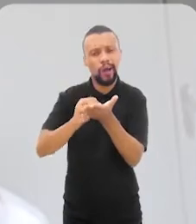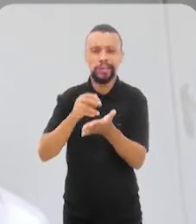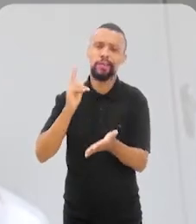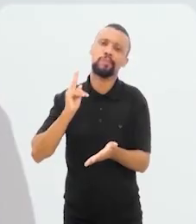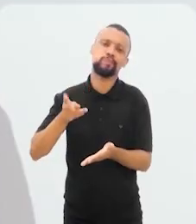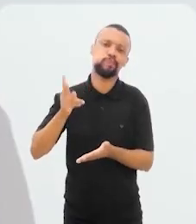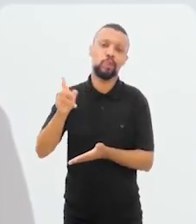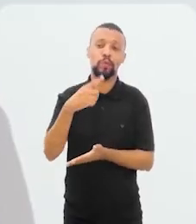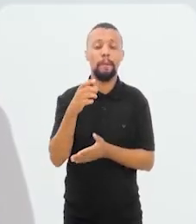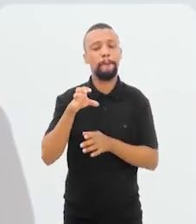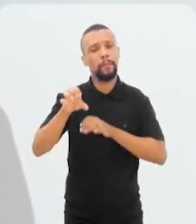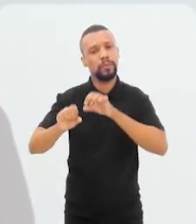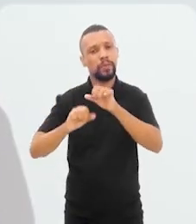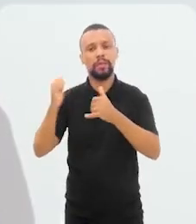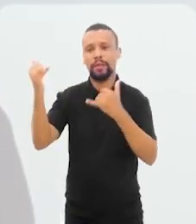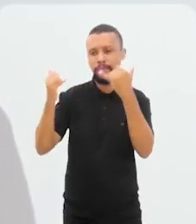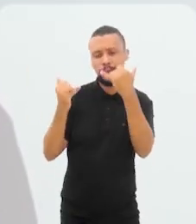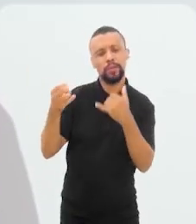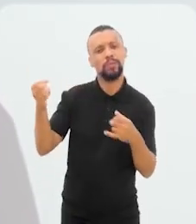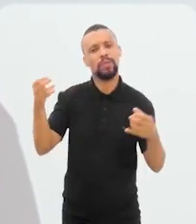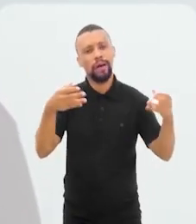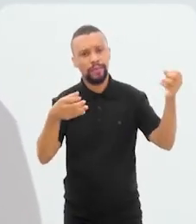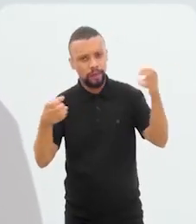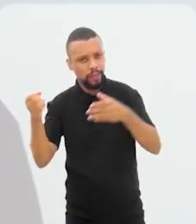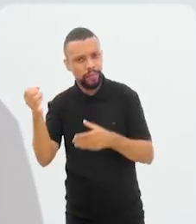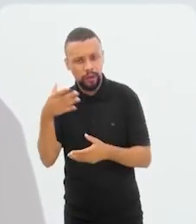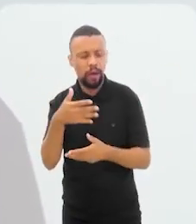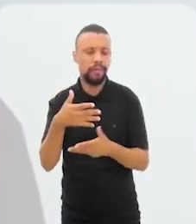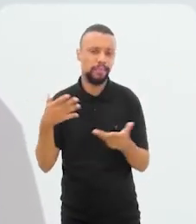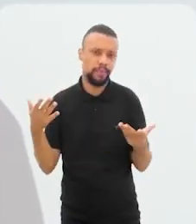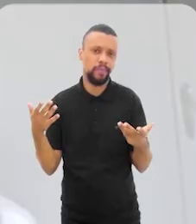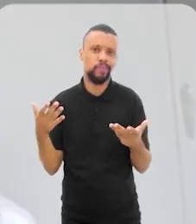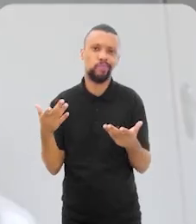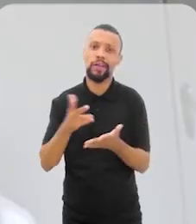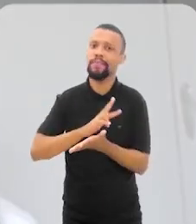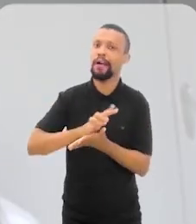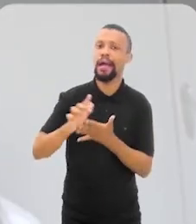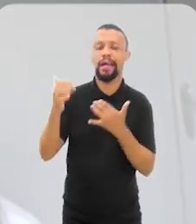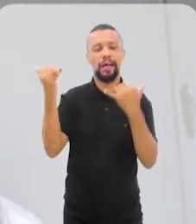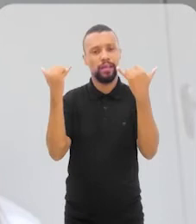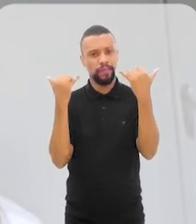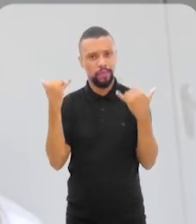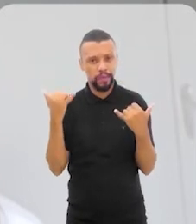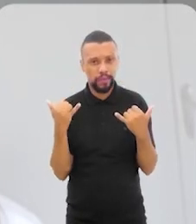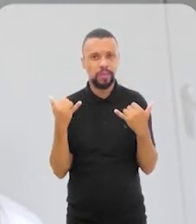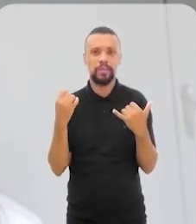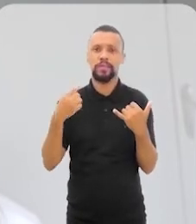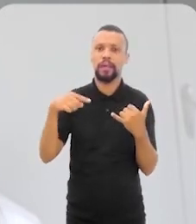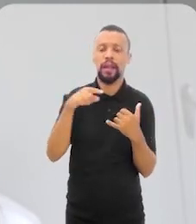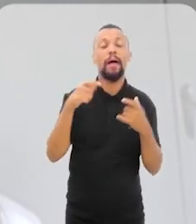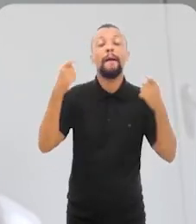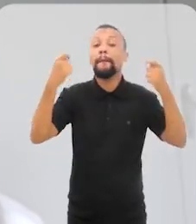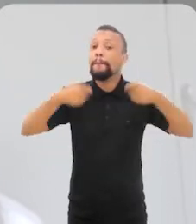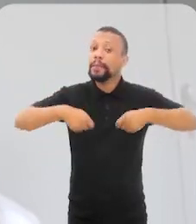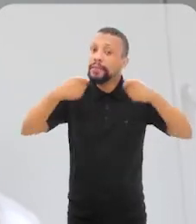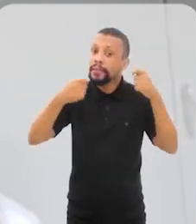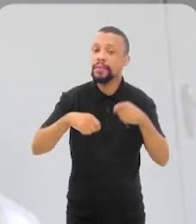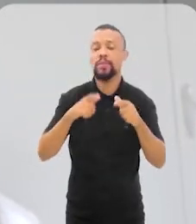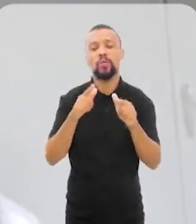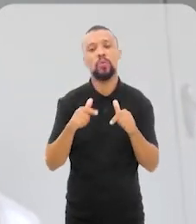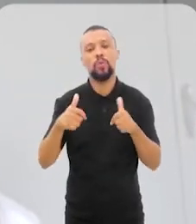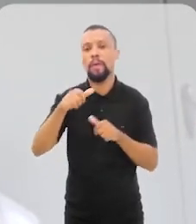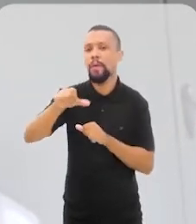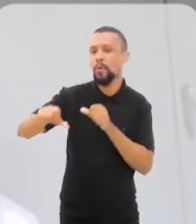de a gente ter que buscar sempre novas informações, muitas das informações elas precisam